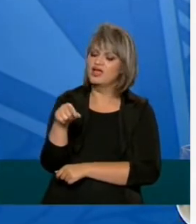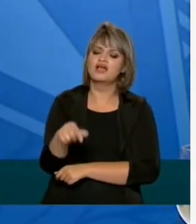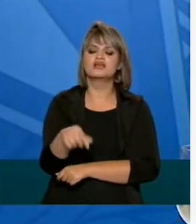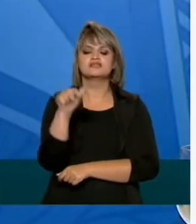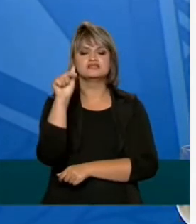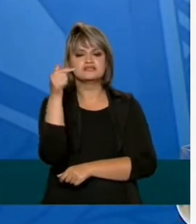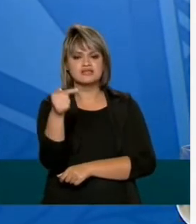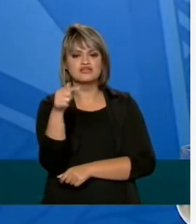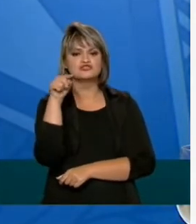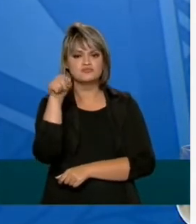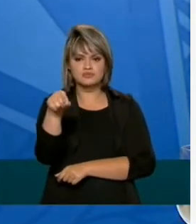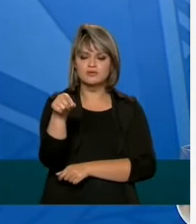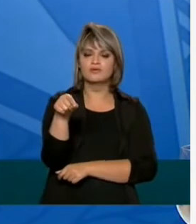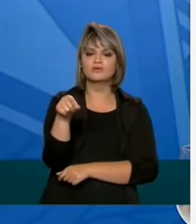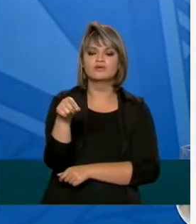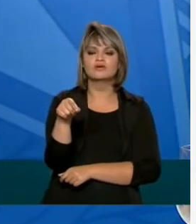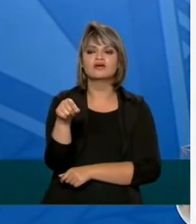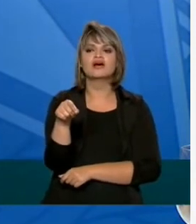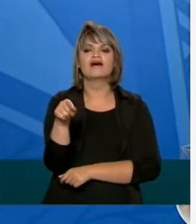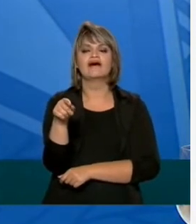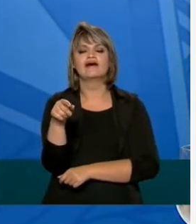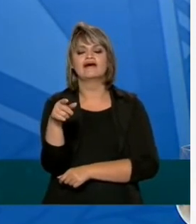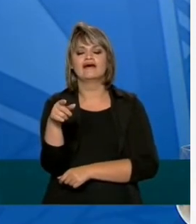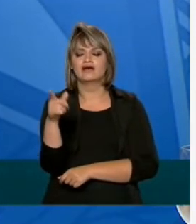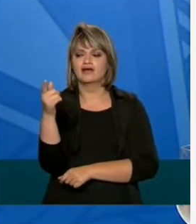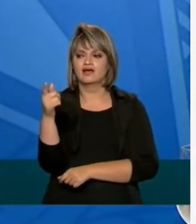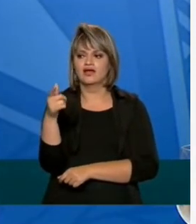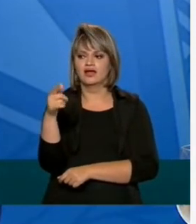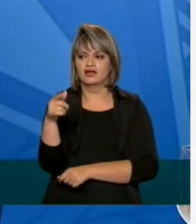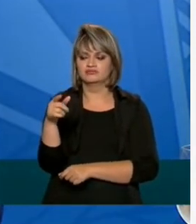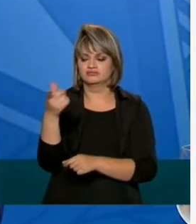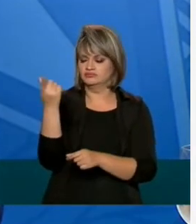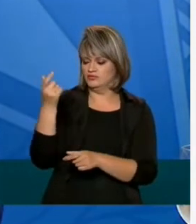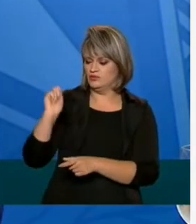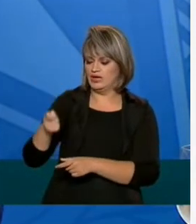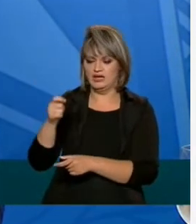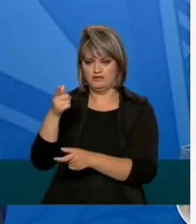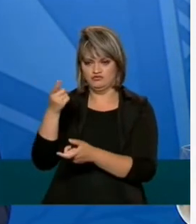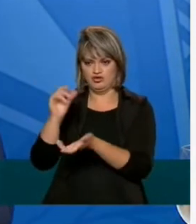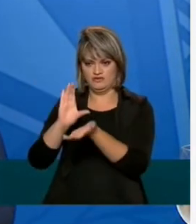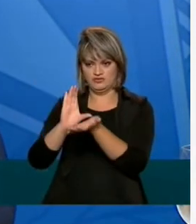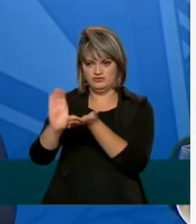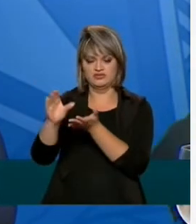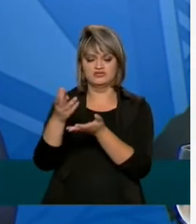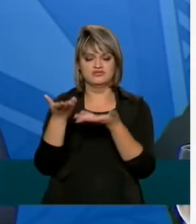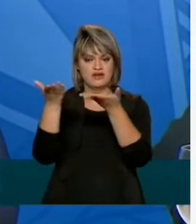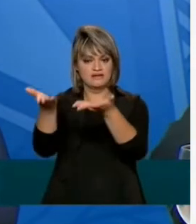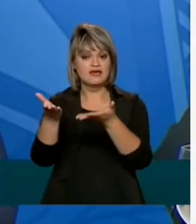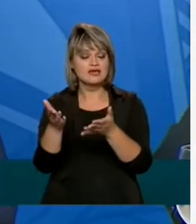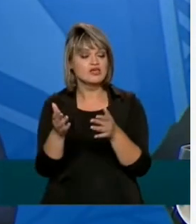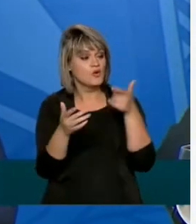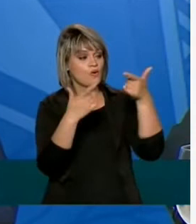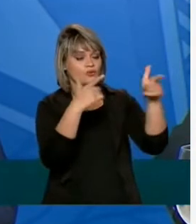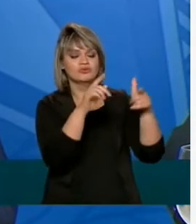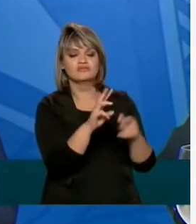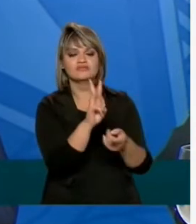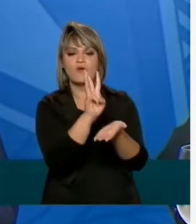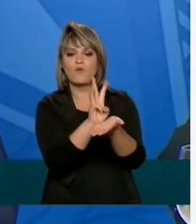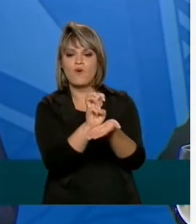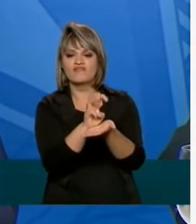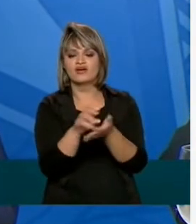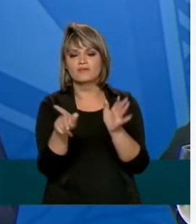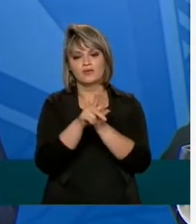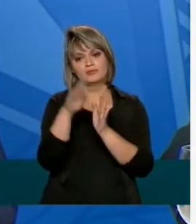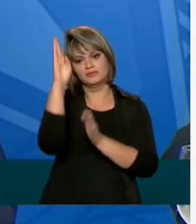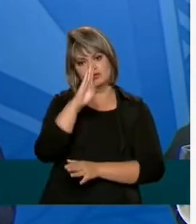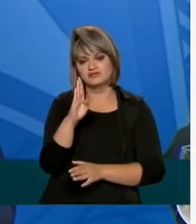7 mil receberão através dos investimentos do leilão, e as restantes a gente está levando via Wi-Fi Brasil.